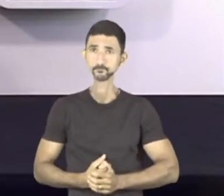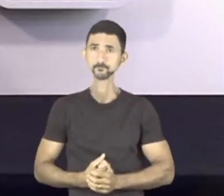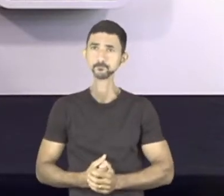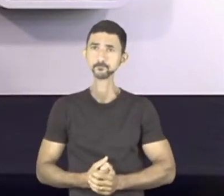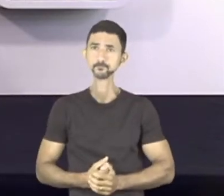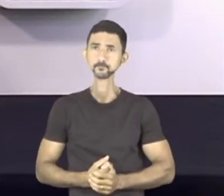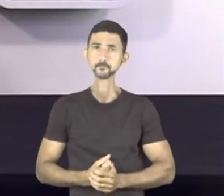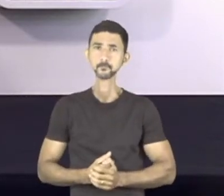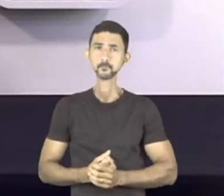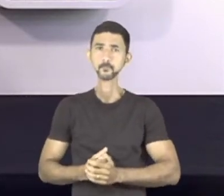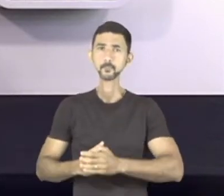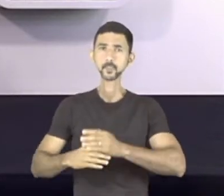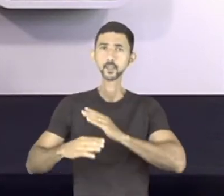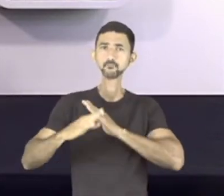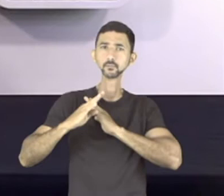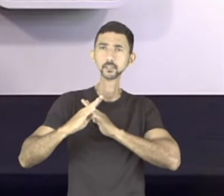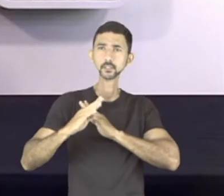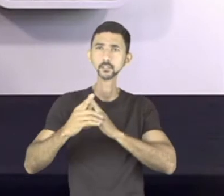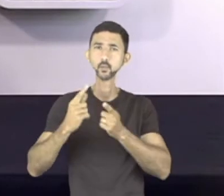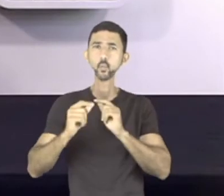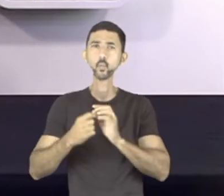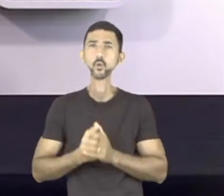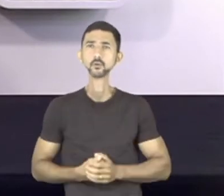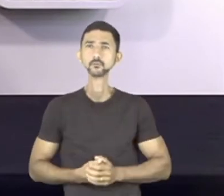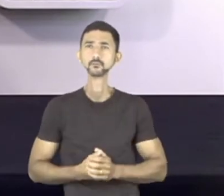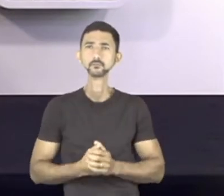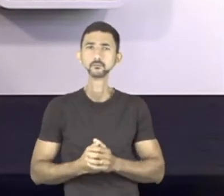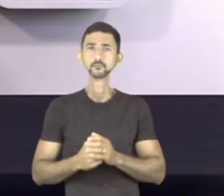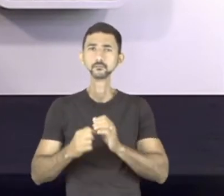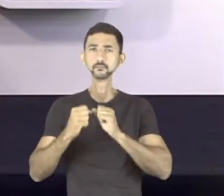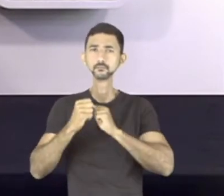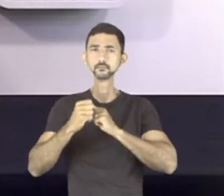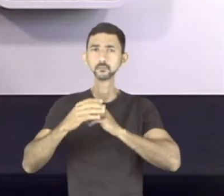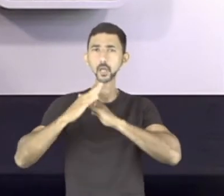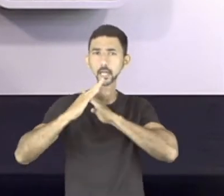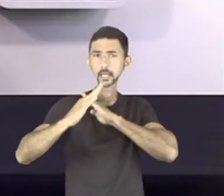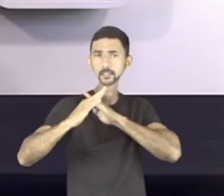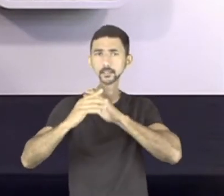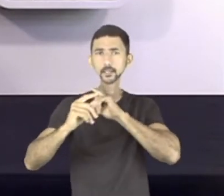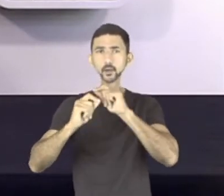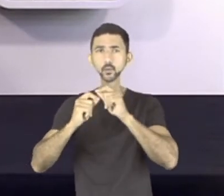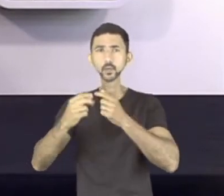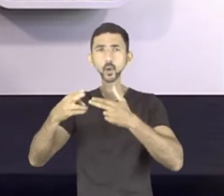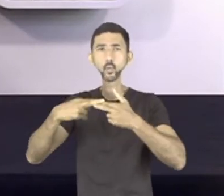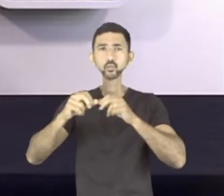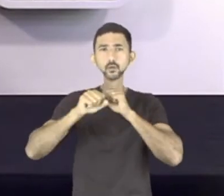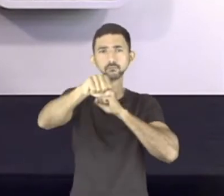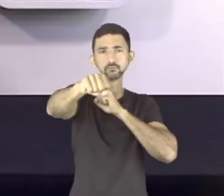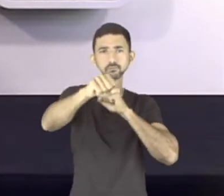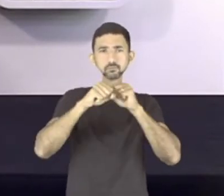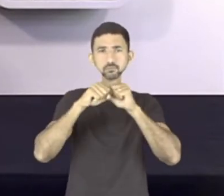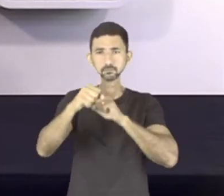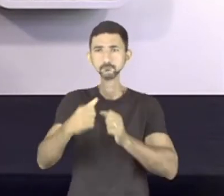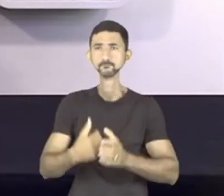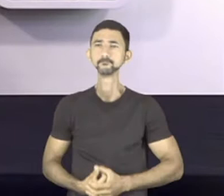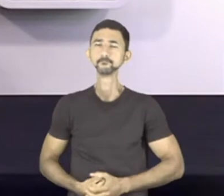enquanto que no karatê se utiliza muito mais os golpes com os braços, ou seja, os socos.